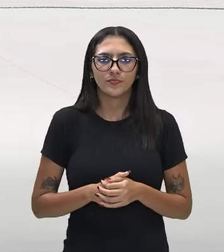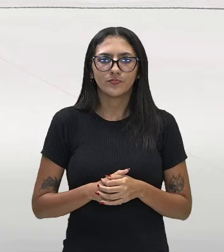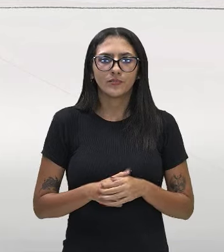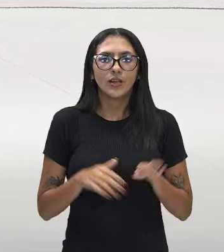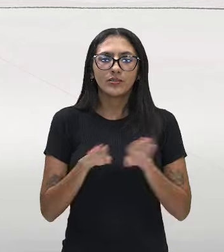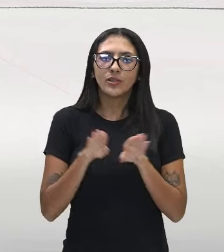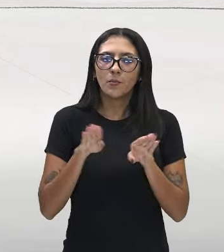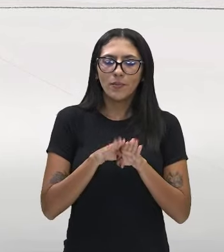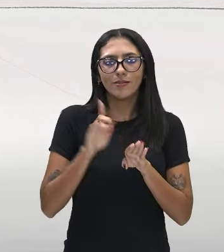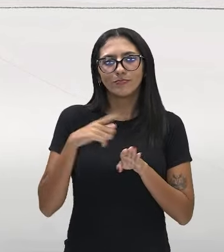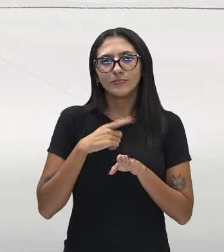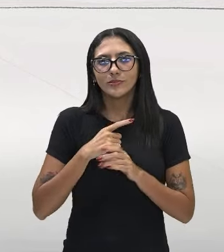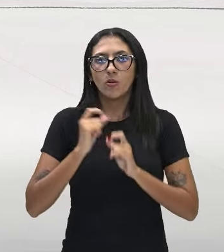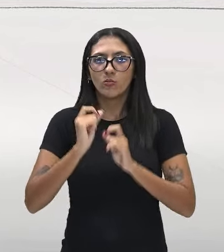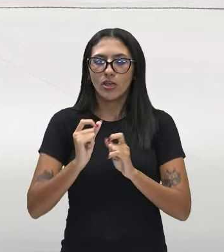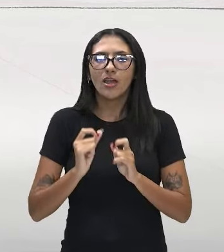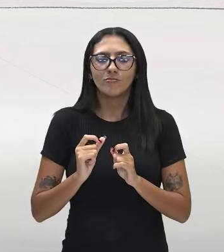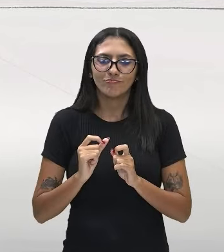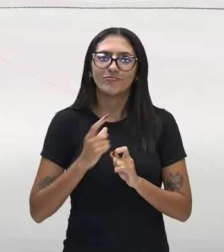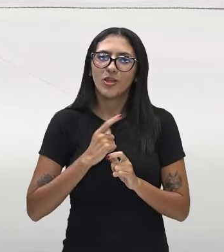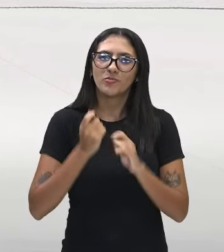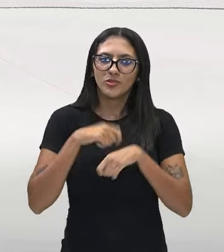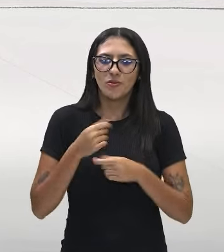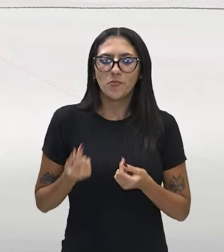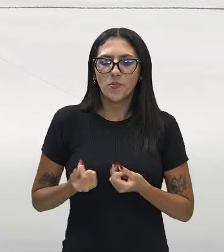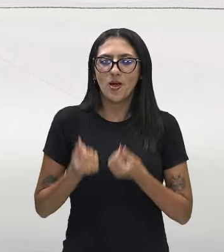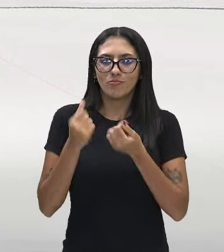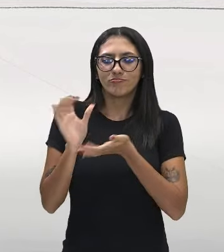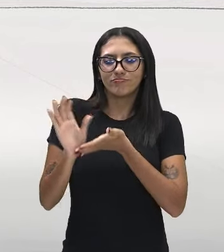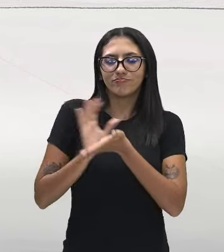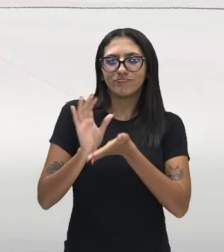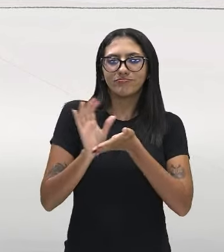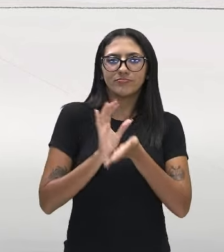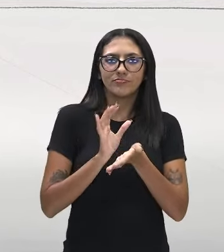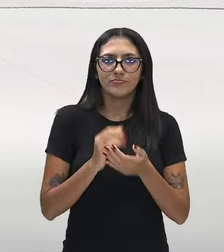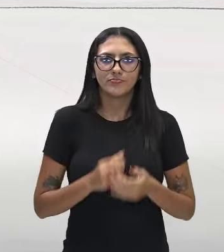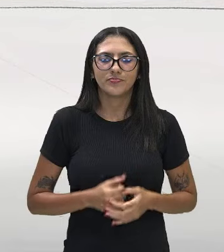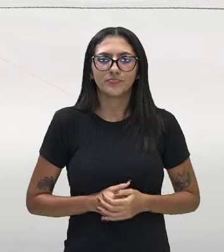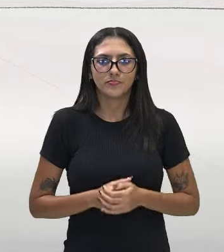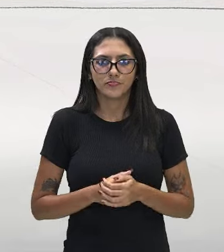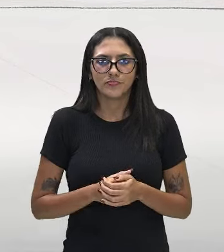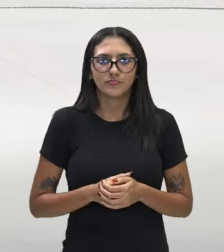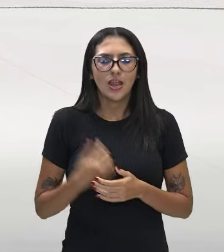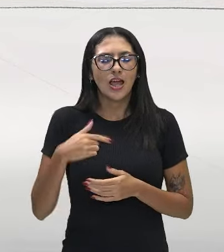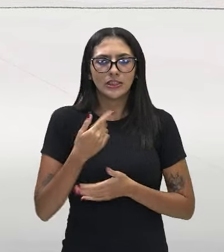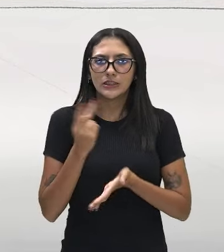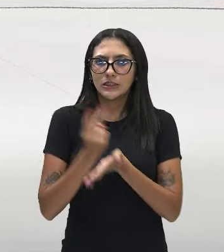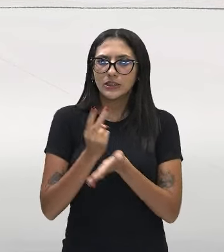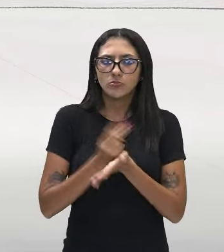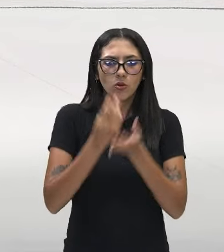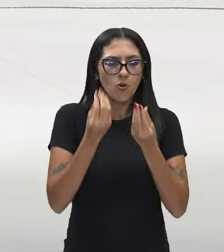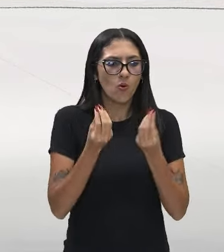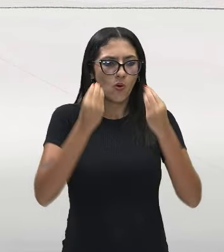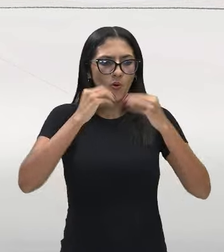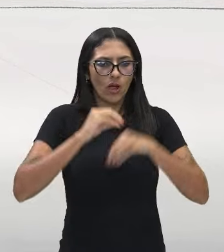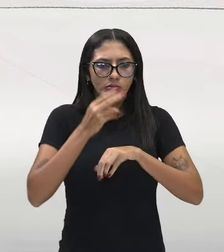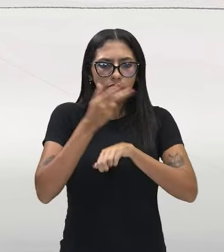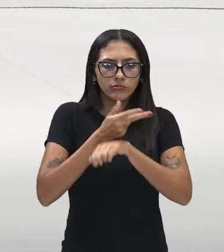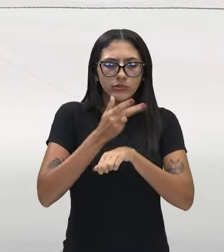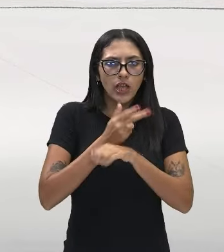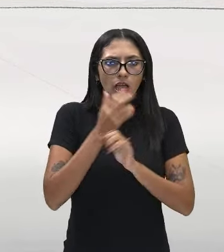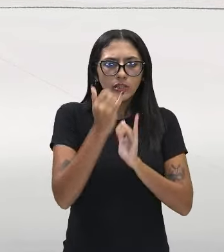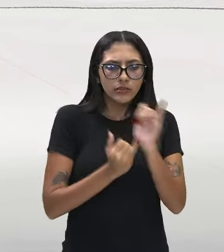vai gerar, né? Ainda tem uma referência econômica aí. Isso. Porque a gente sempre fala que, gente, caiu na internet é do mundo, deixa de ser